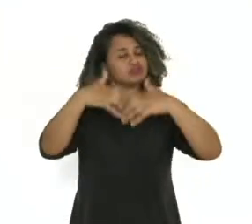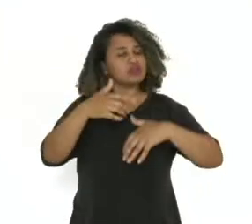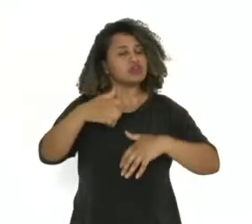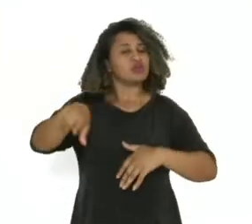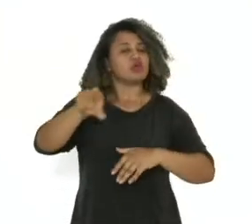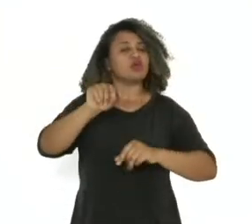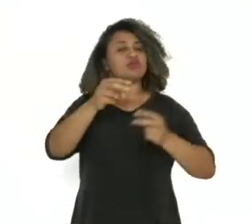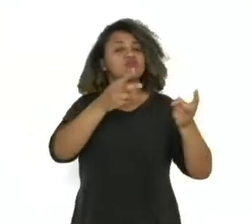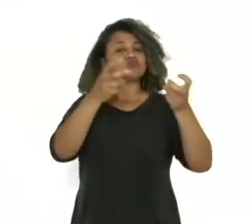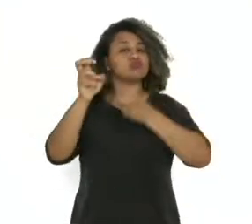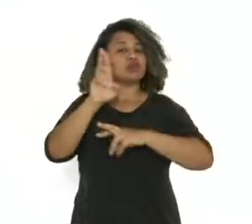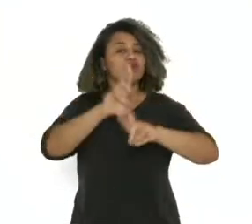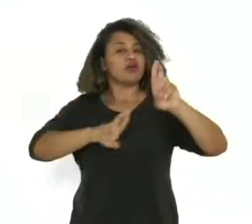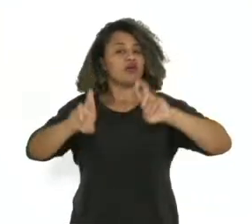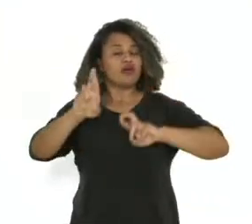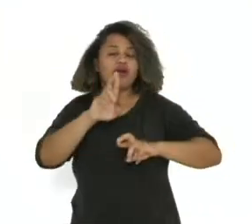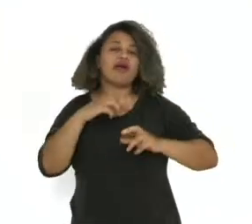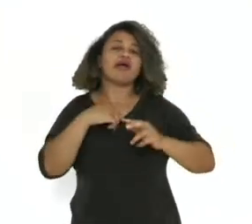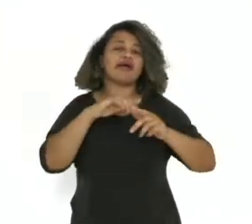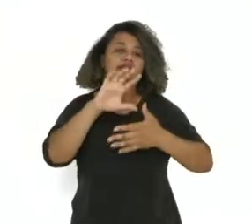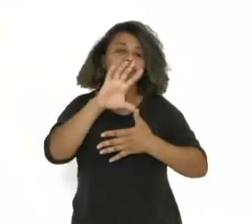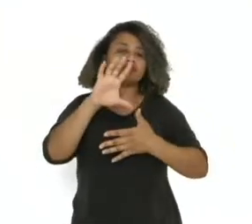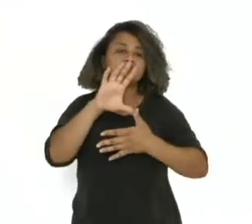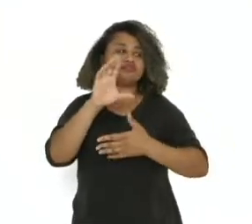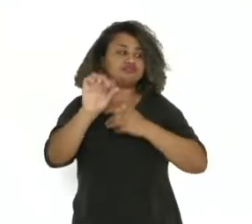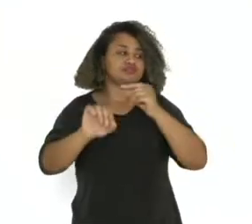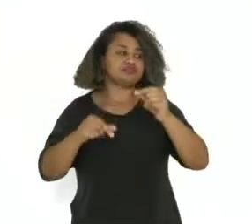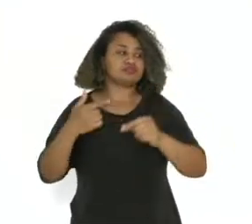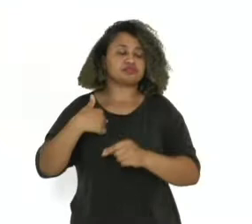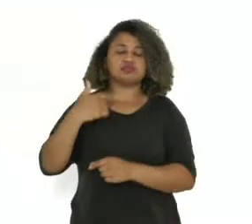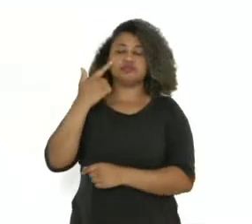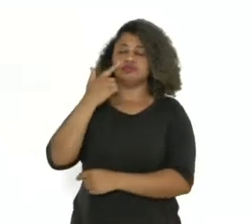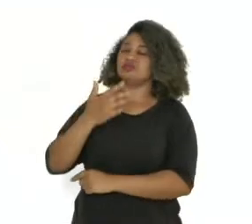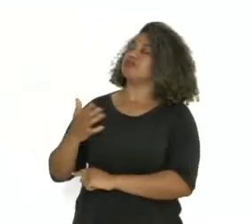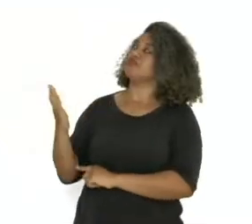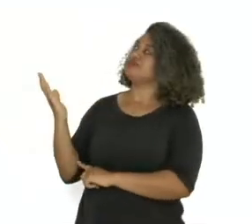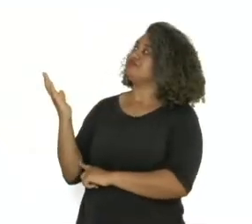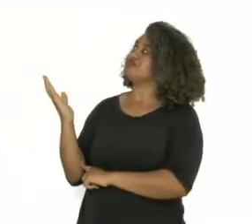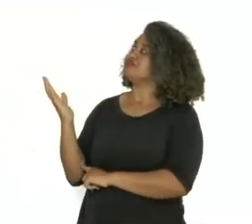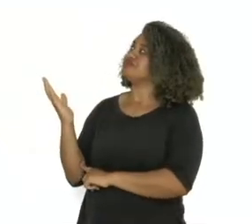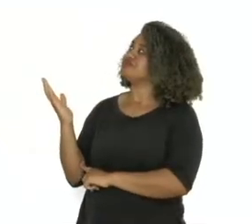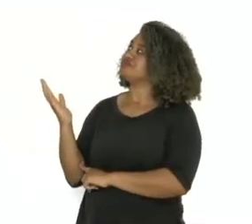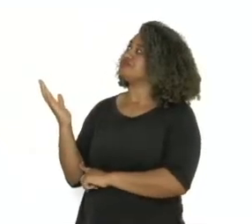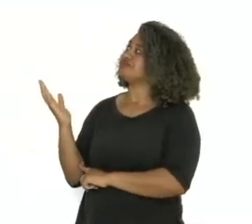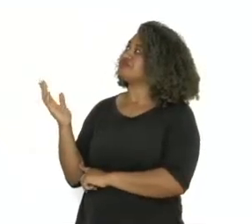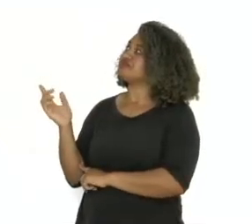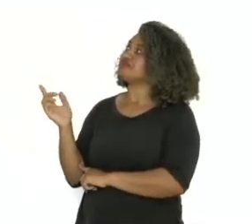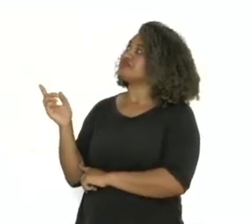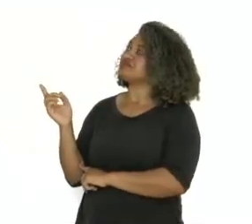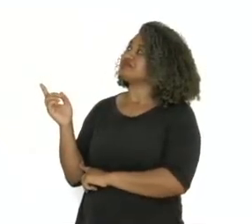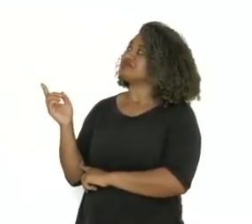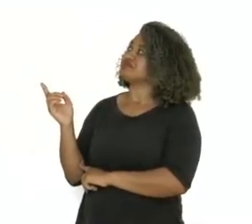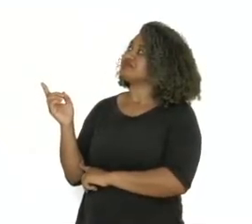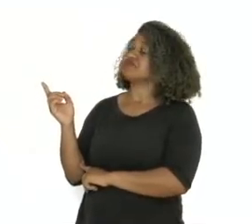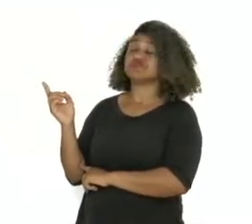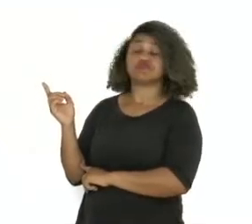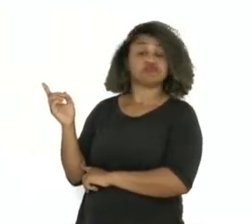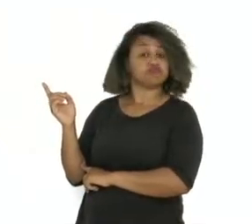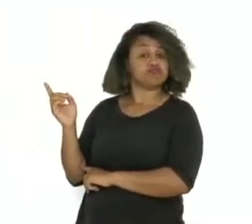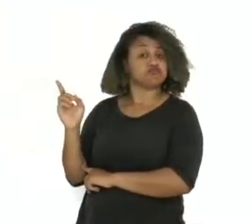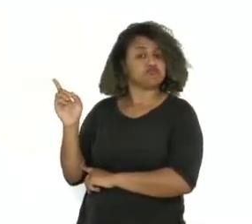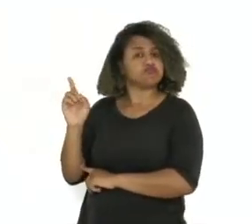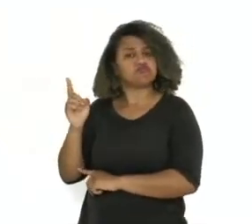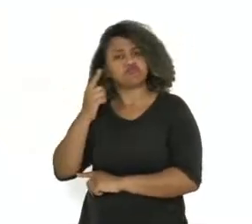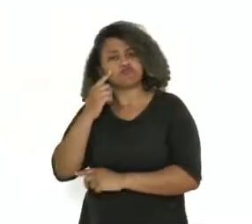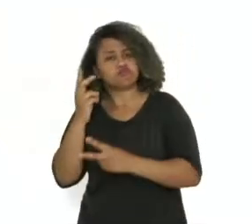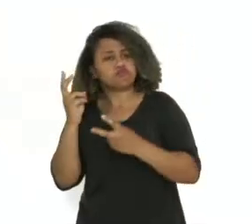devem observar ali comigo, né? Nós temos 4 cores aqui mostrando